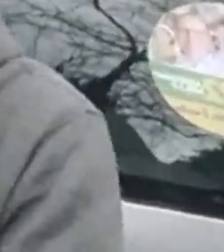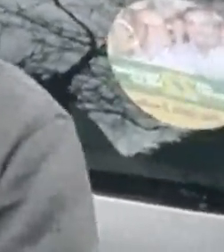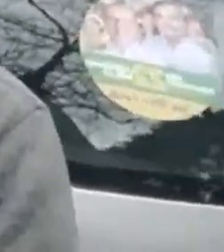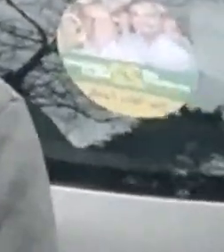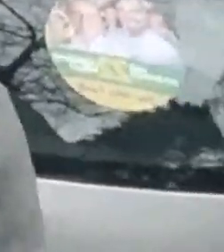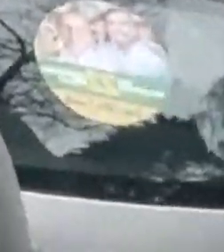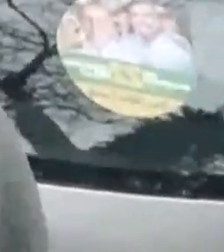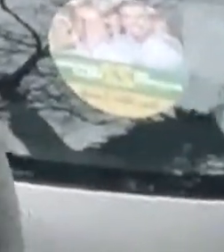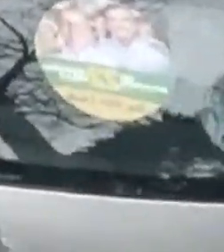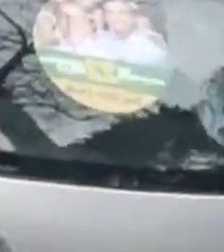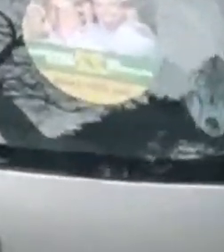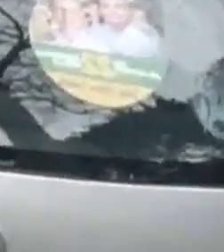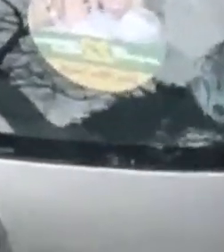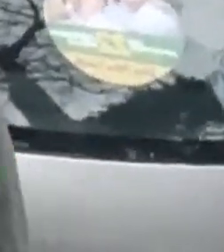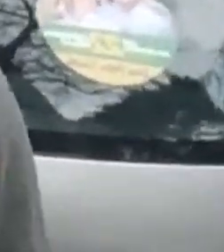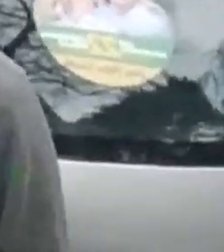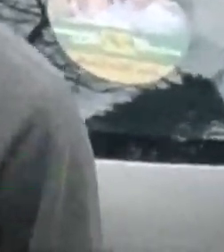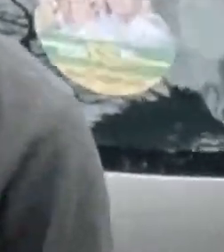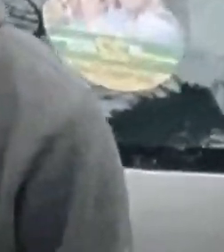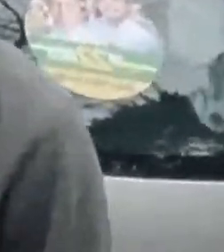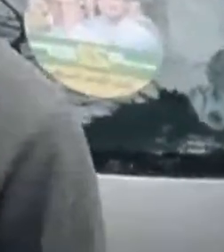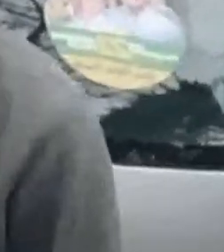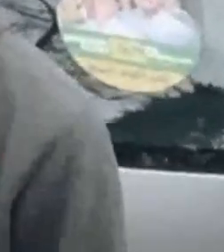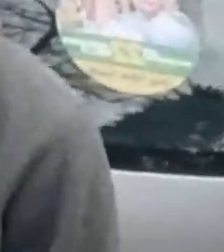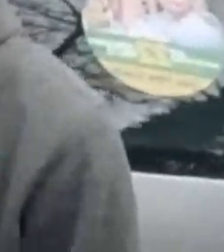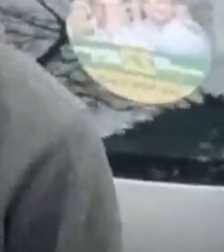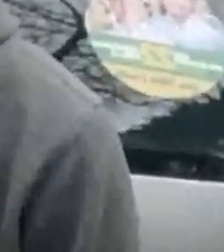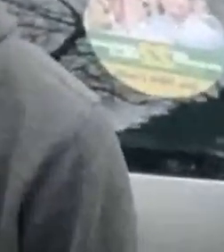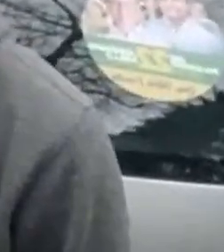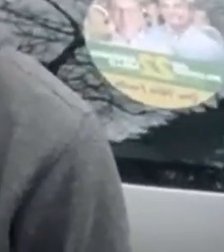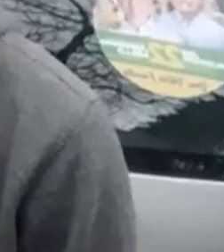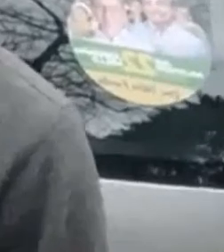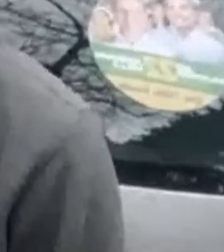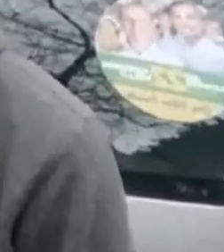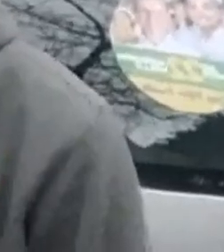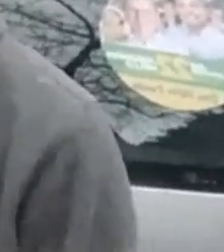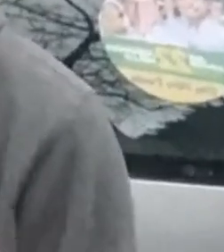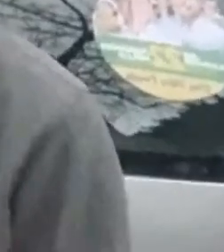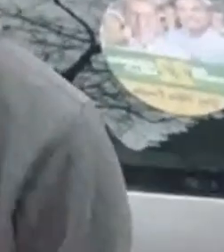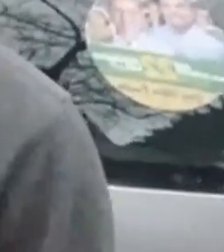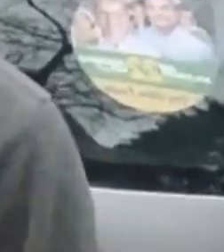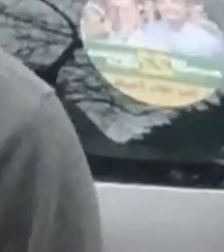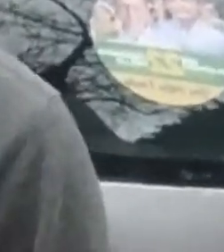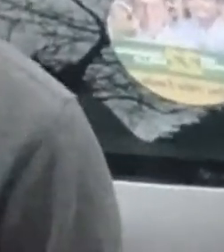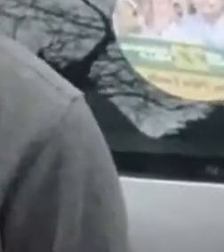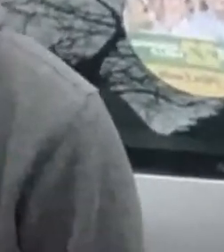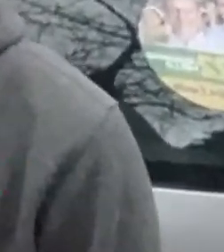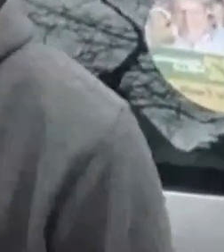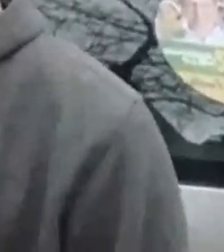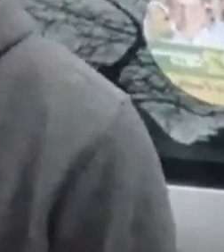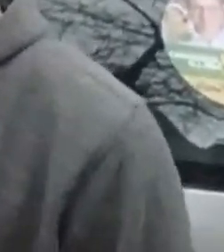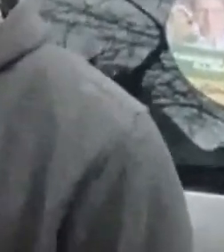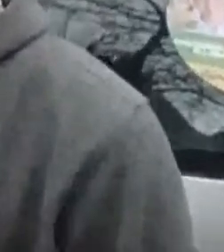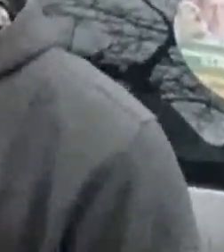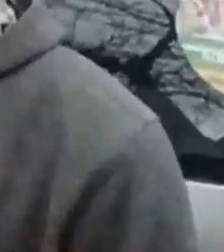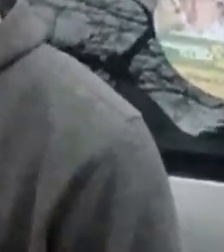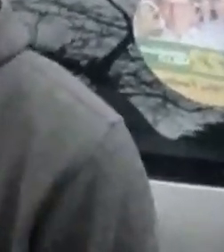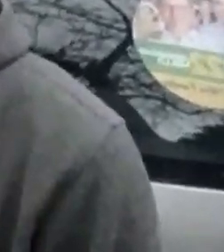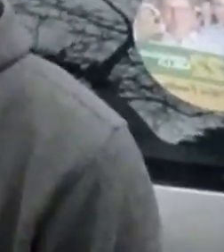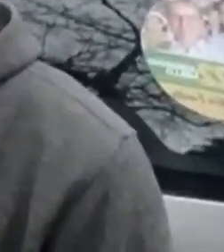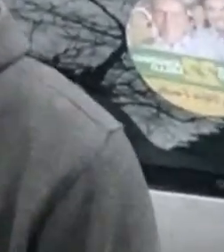coragem, por conversar. Antes de mais nada, eu estou aqui com a mãe do Edgar também, né, Edgar? Sim. E com o pai, tá bom?